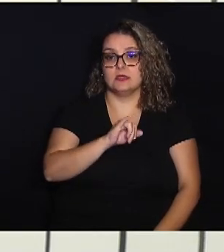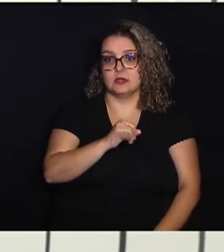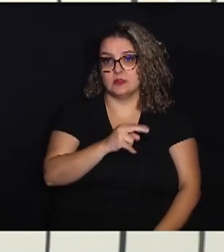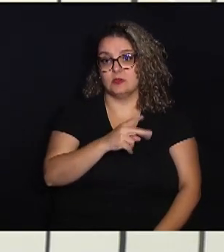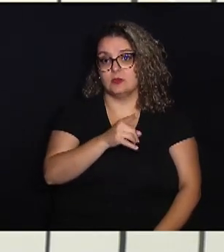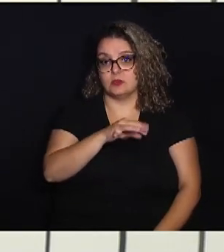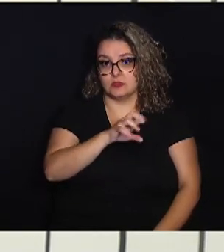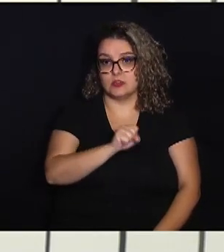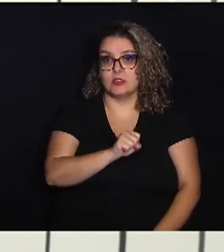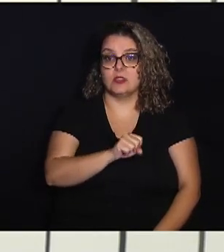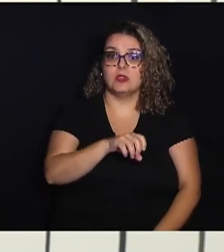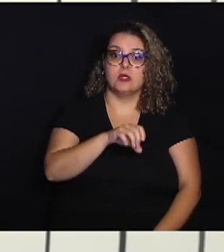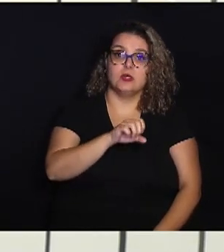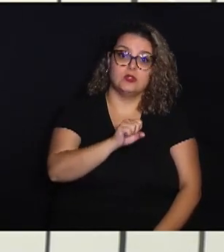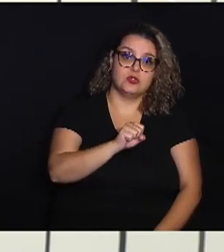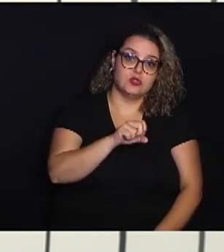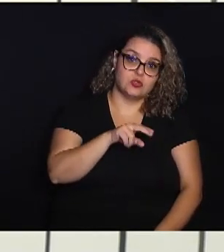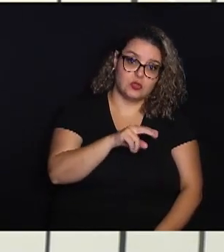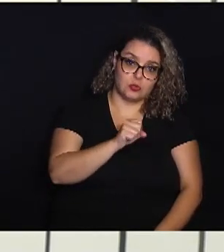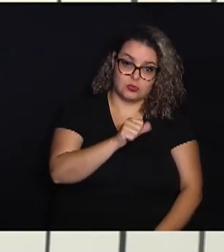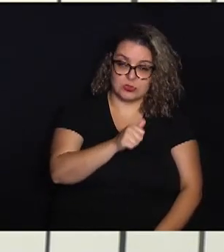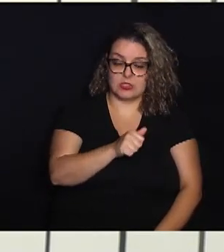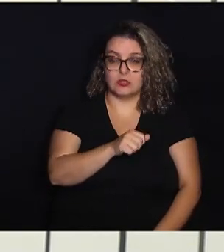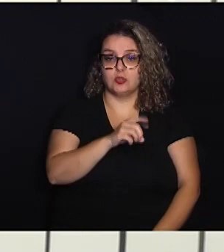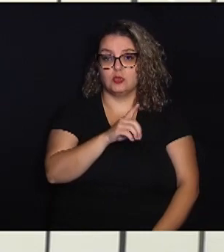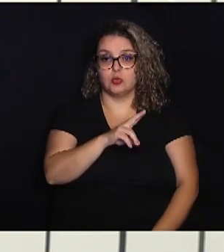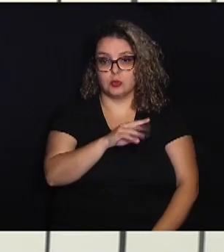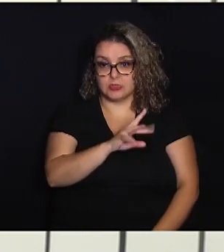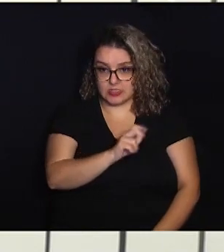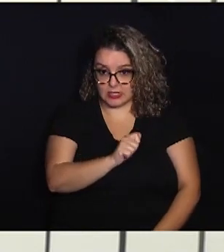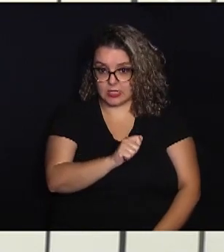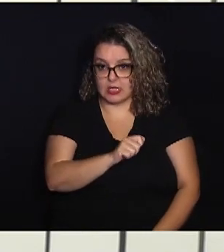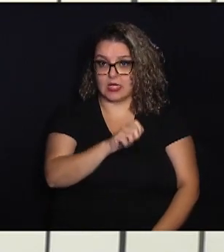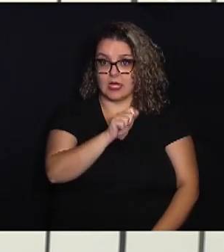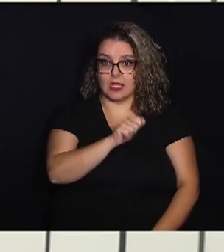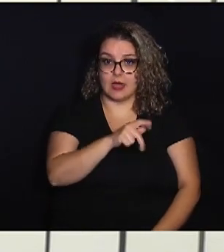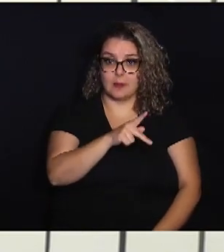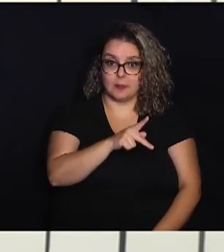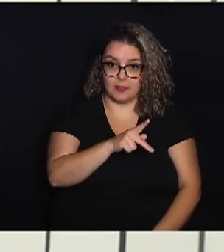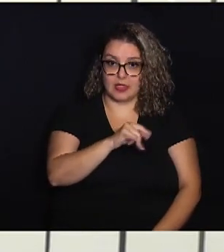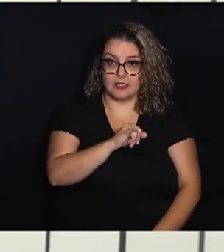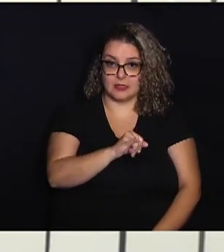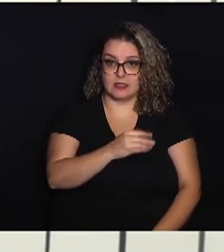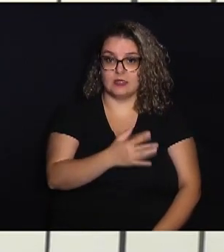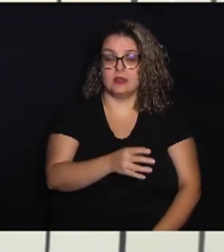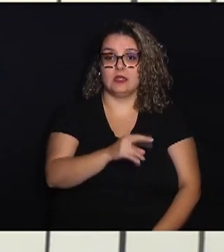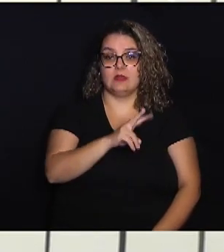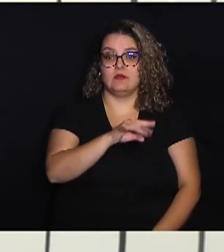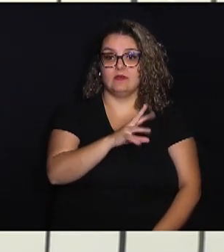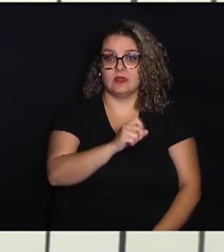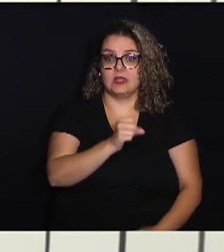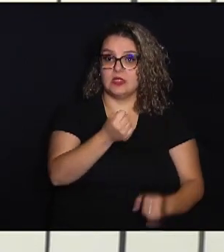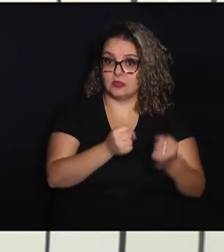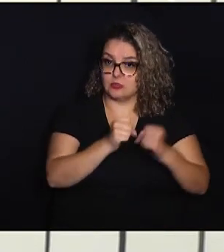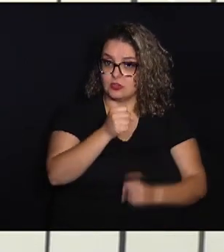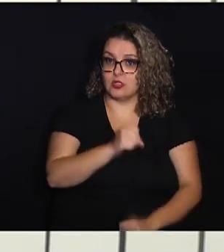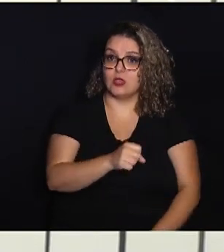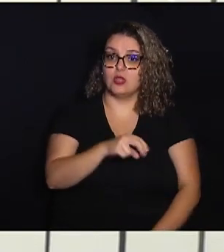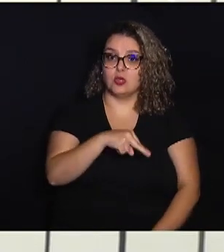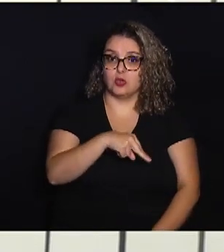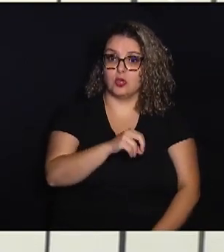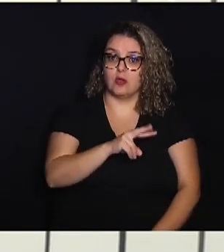de Souza, Aurocan, Dutra, IAPI, Vila Industrial, Parque Itália, Nova